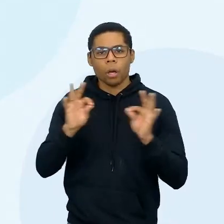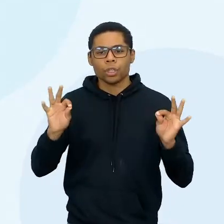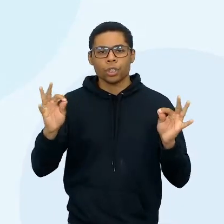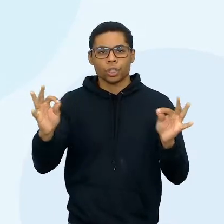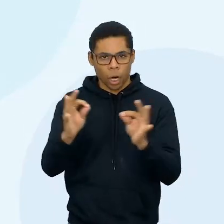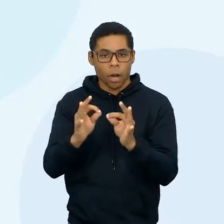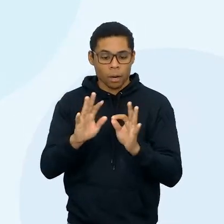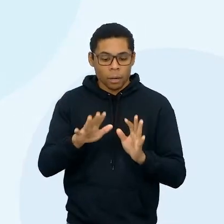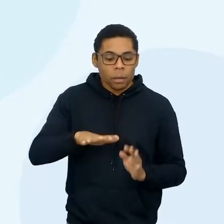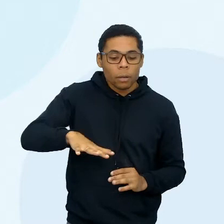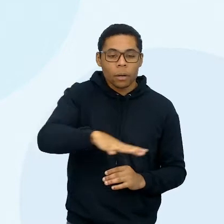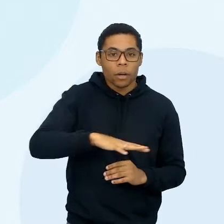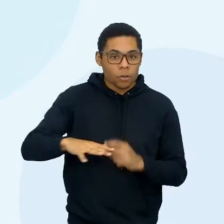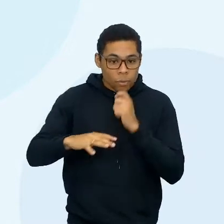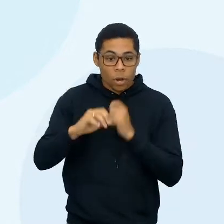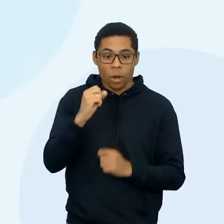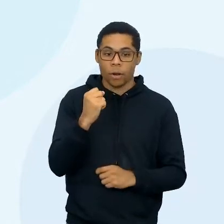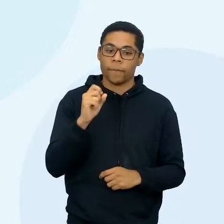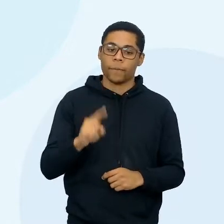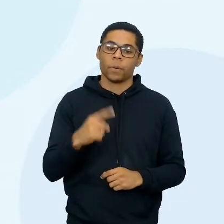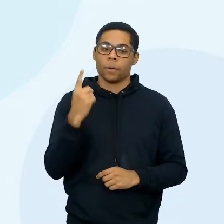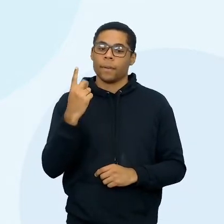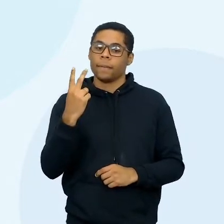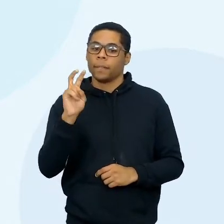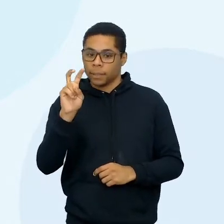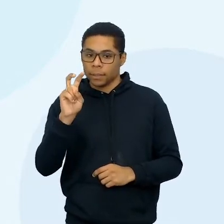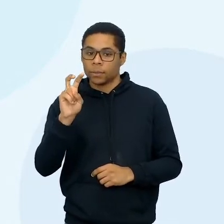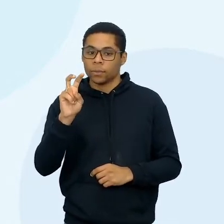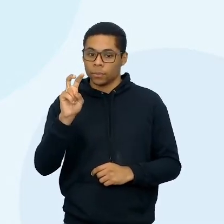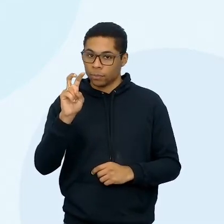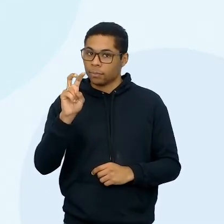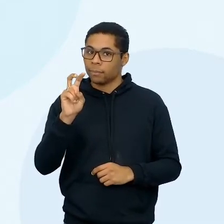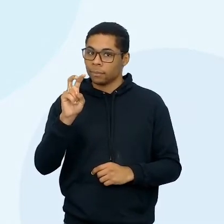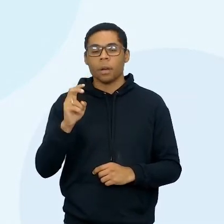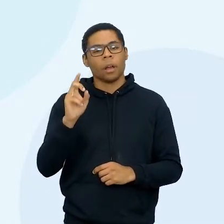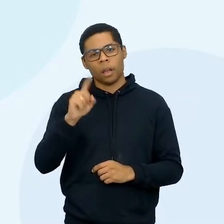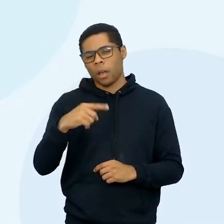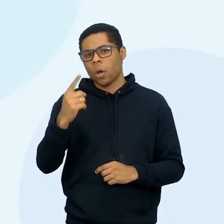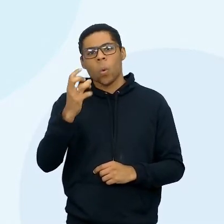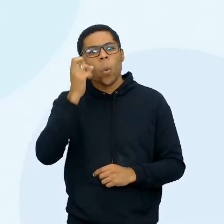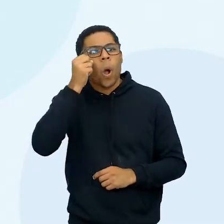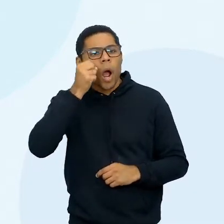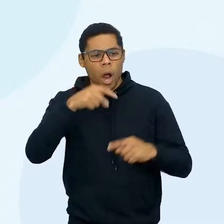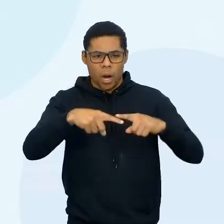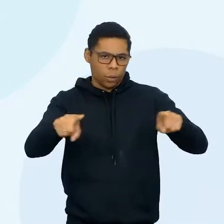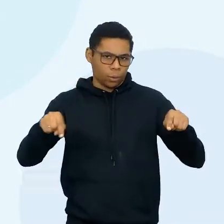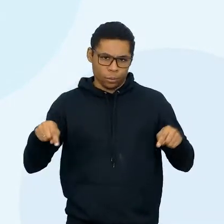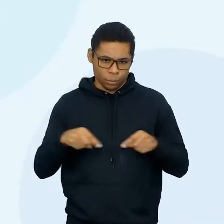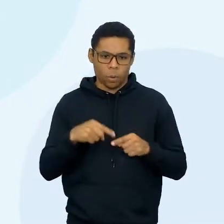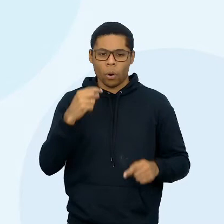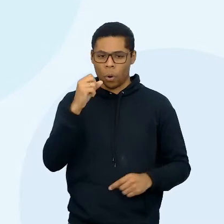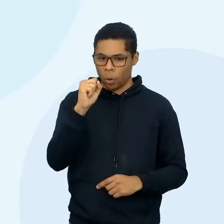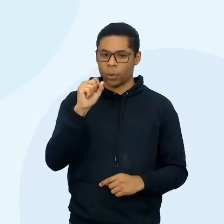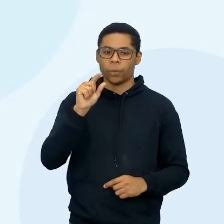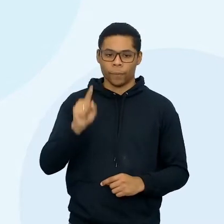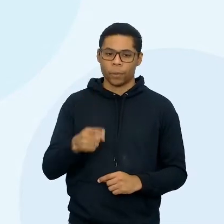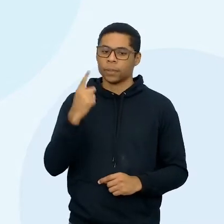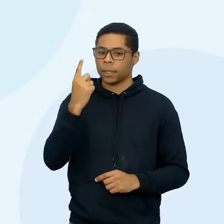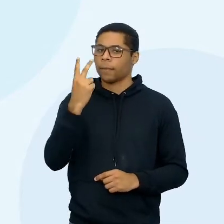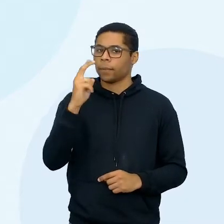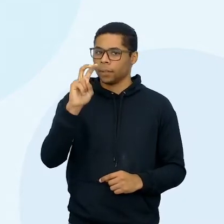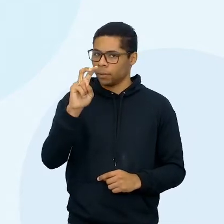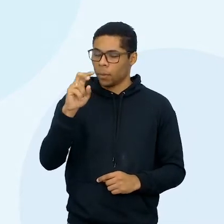É uma casa, então, uma casa não, na verdade é um protótipo de um cômodo, de um quarto que tem